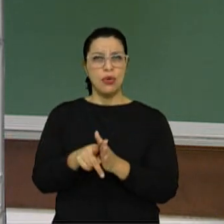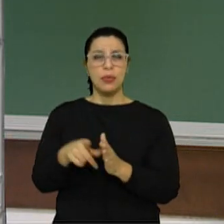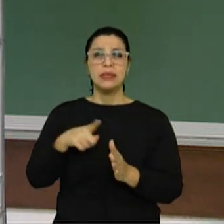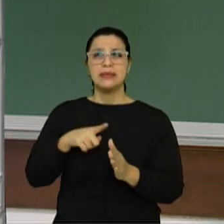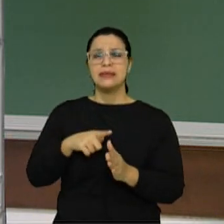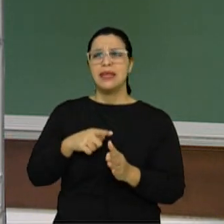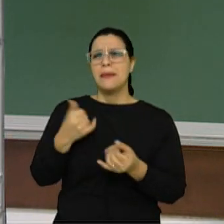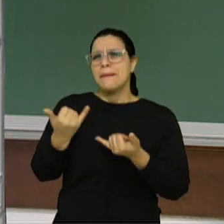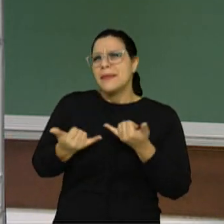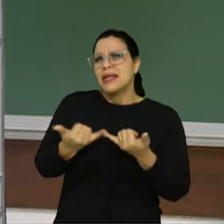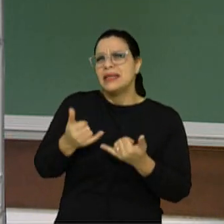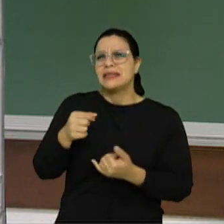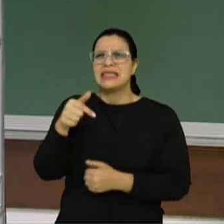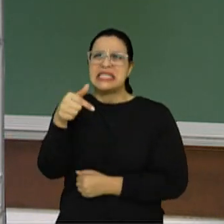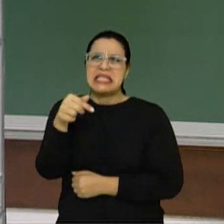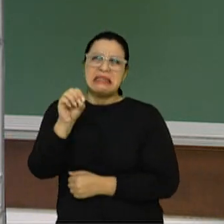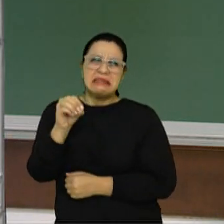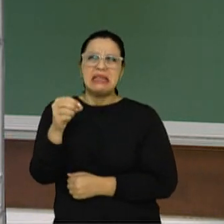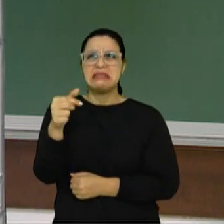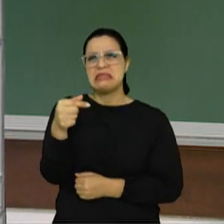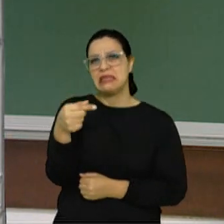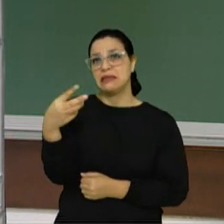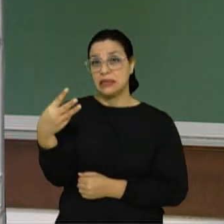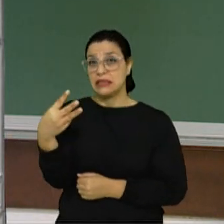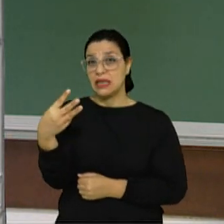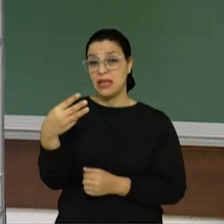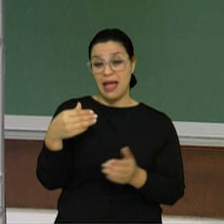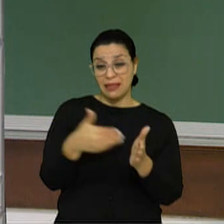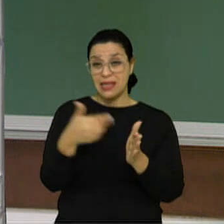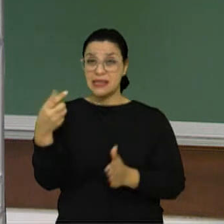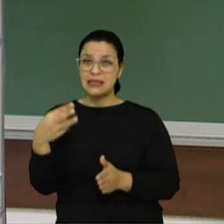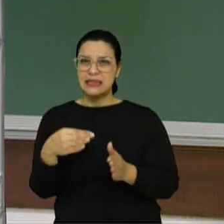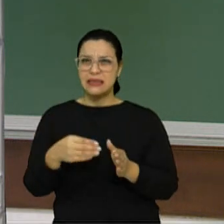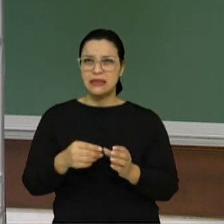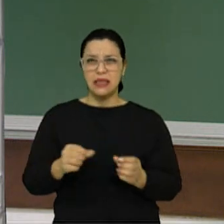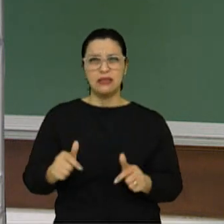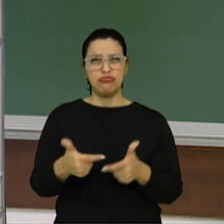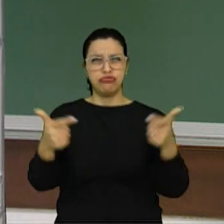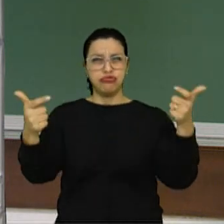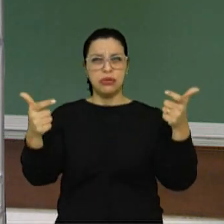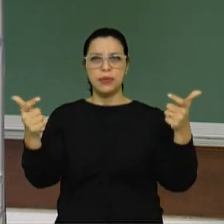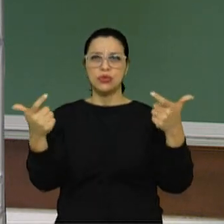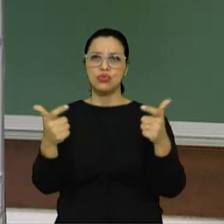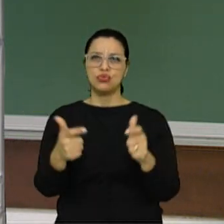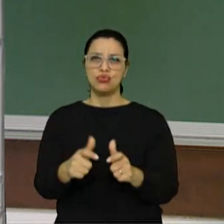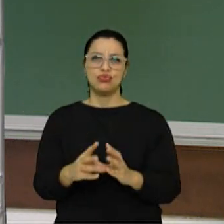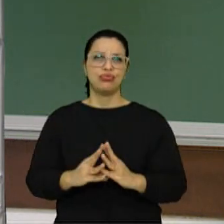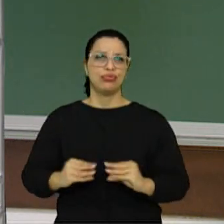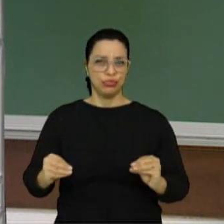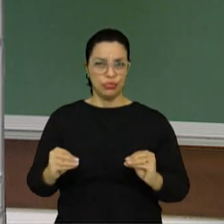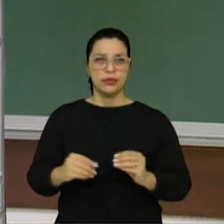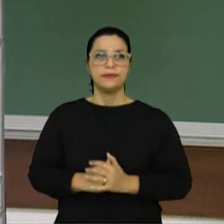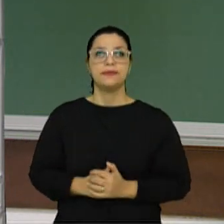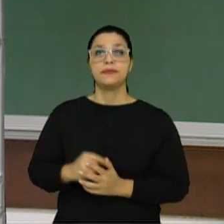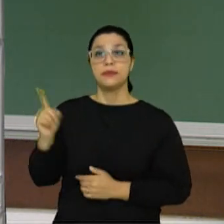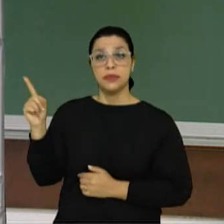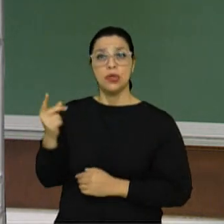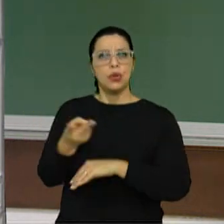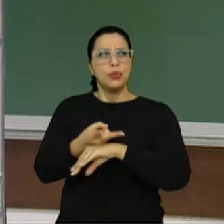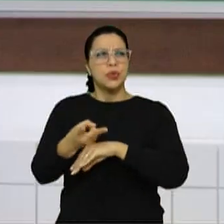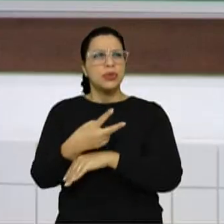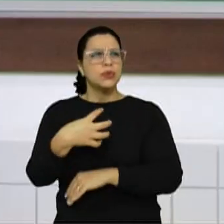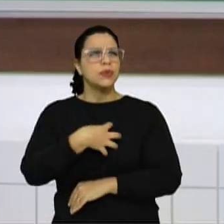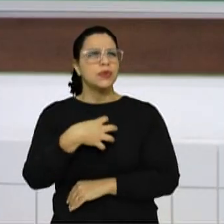relevo, né, por volta dos anos 70 ali, mas depois a marginalia foi se diluindo.